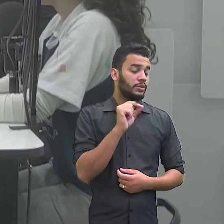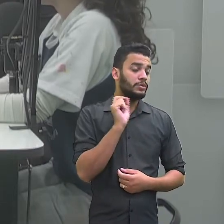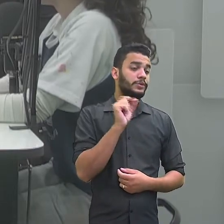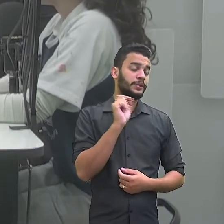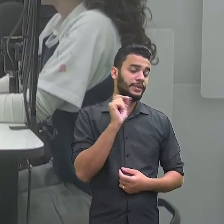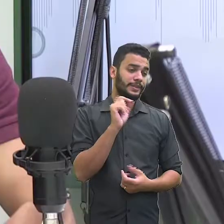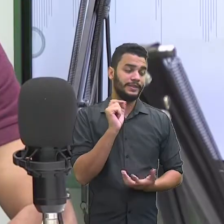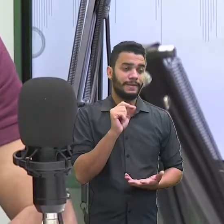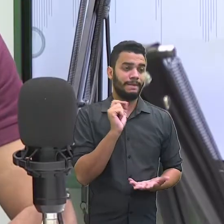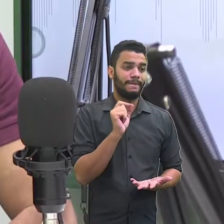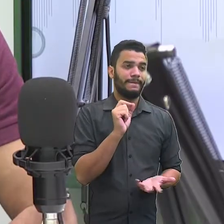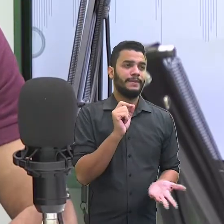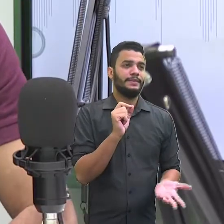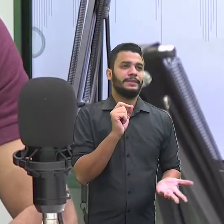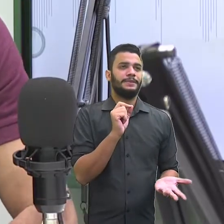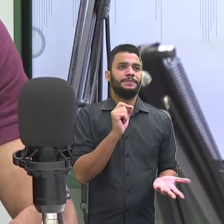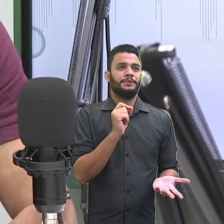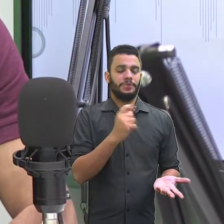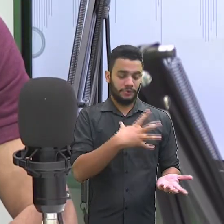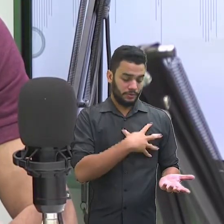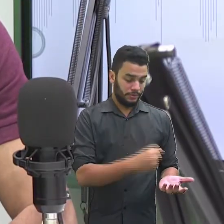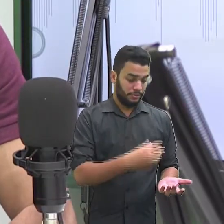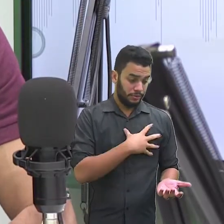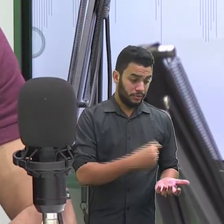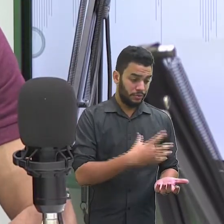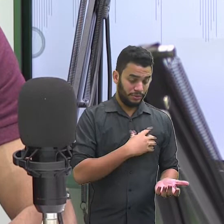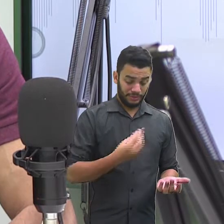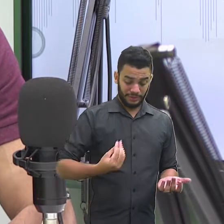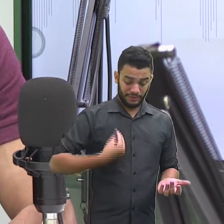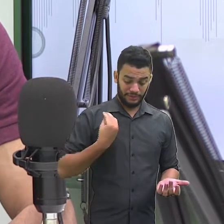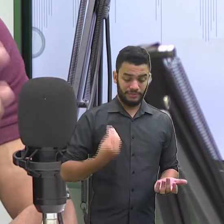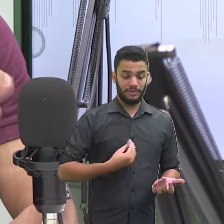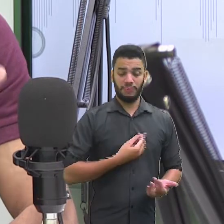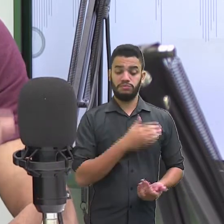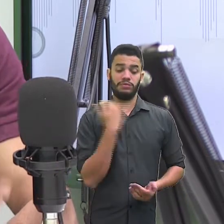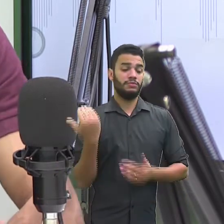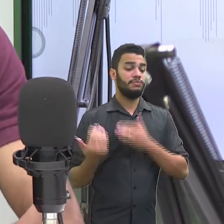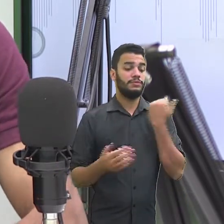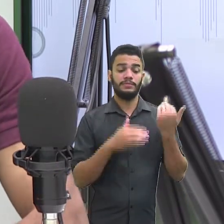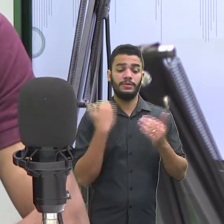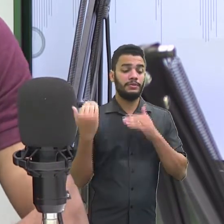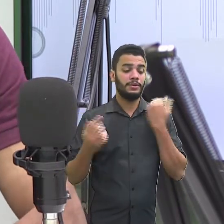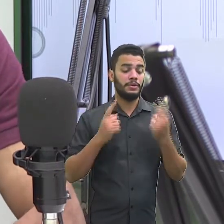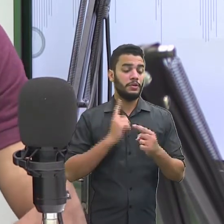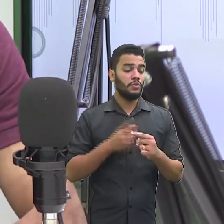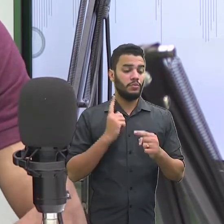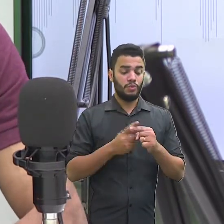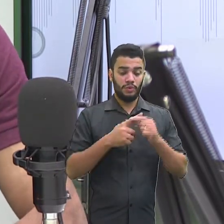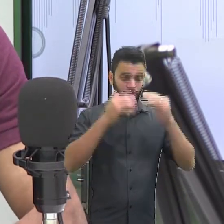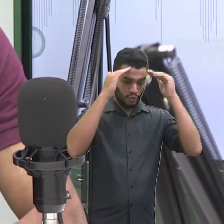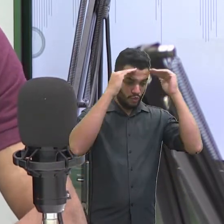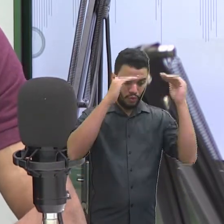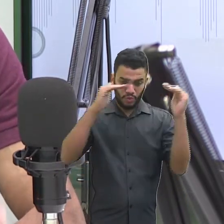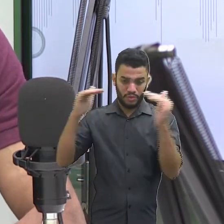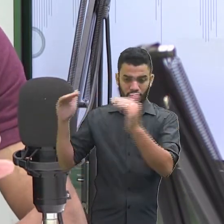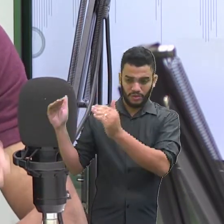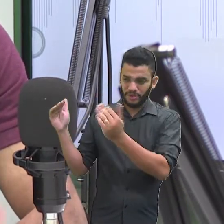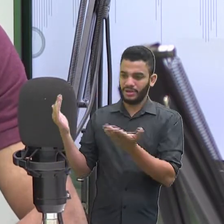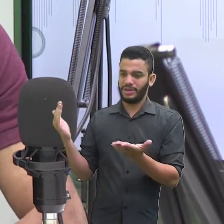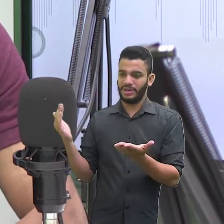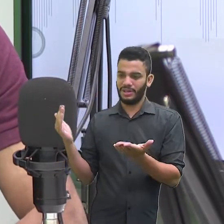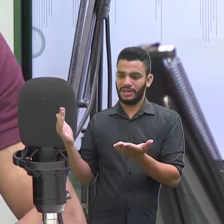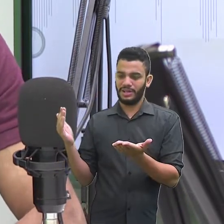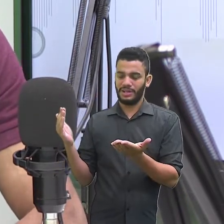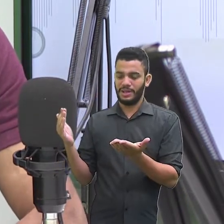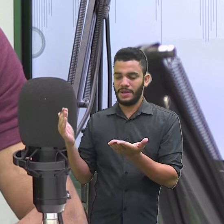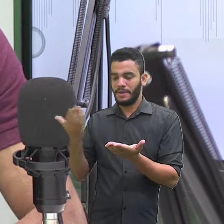têm morrido, aliás, prematuramente, ou seja, não têm tido longevidade, justamente porque não têm ouvido seus pais. A gente vive